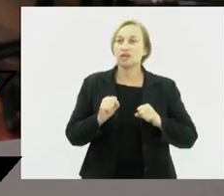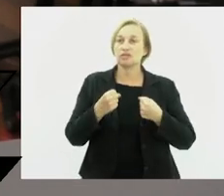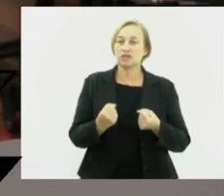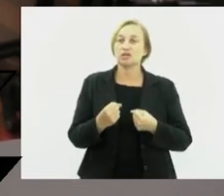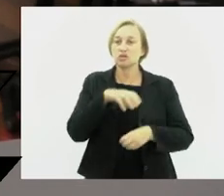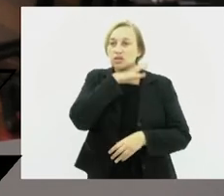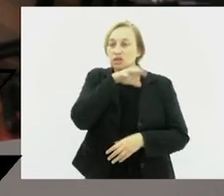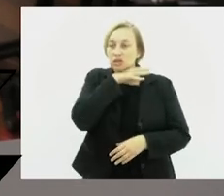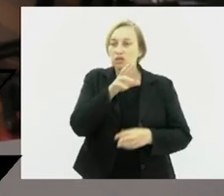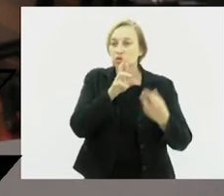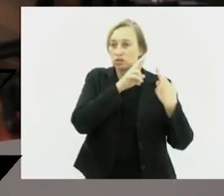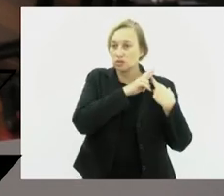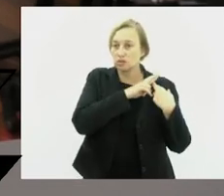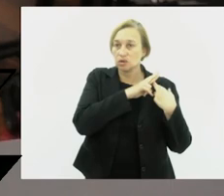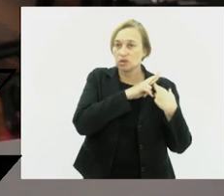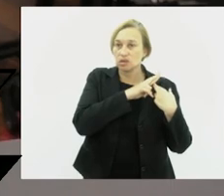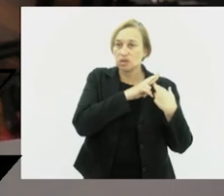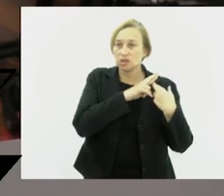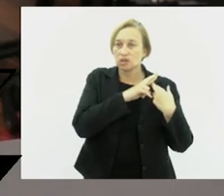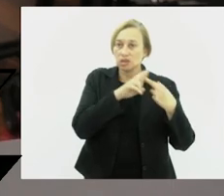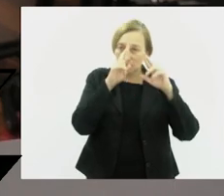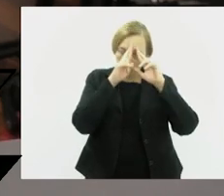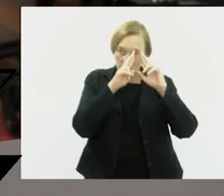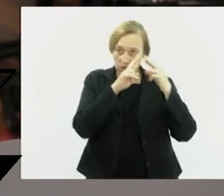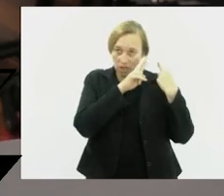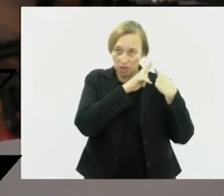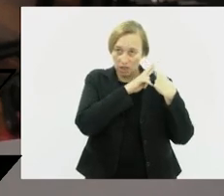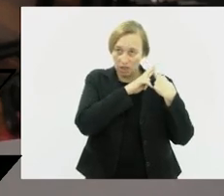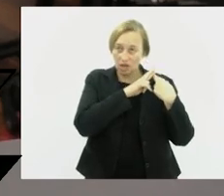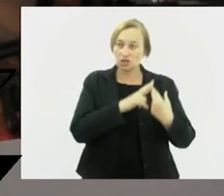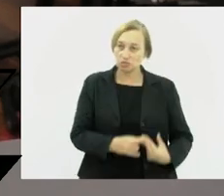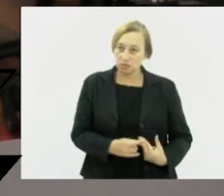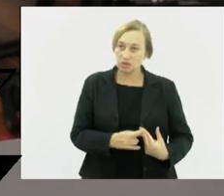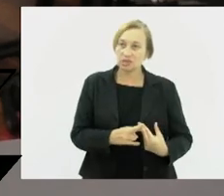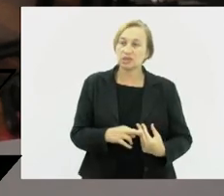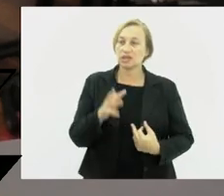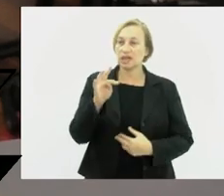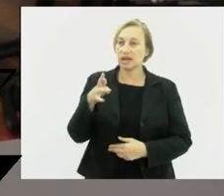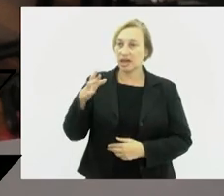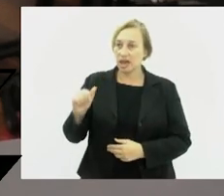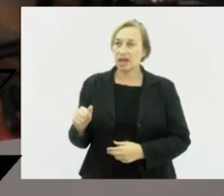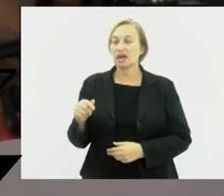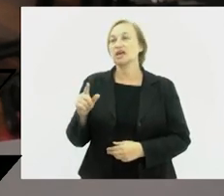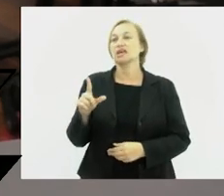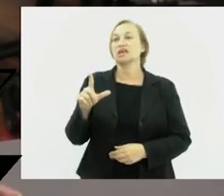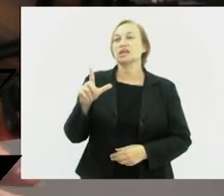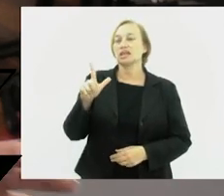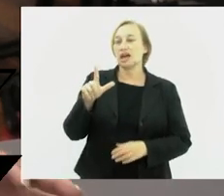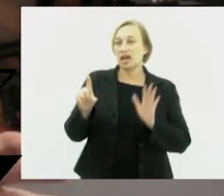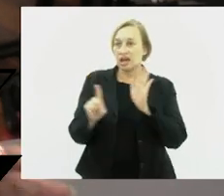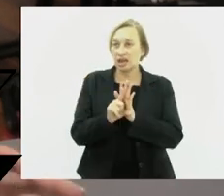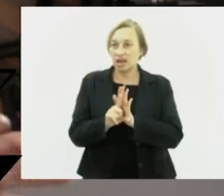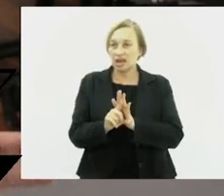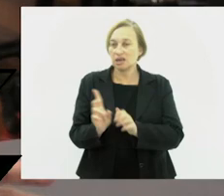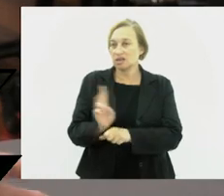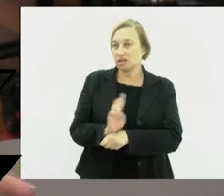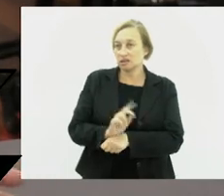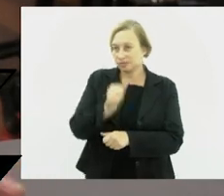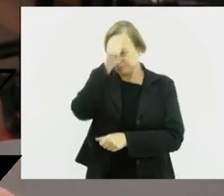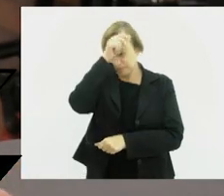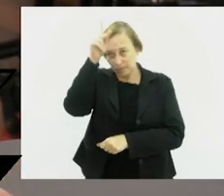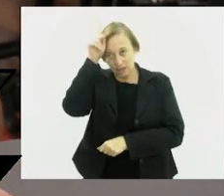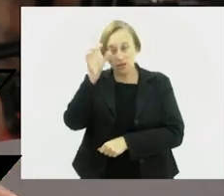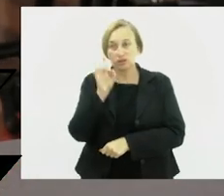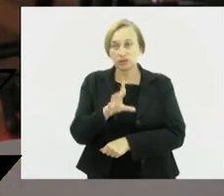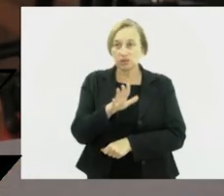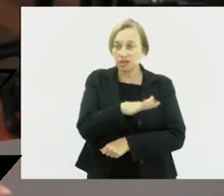responsável pelo corpo jurídico do projeto Nas Garras da Lei, que é formado por agentes da segurança pública. Nós só atuamos no